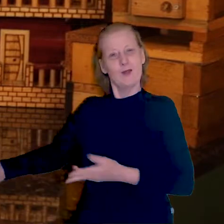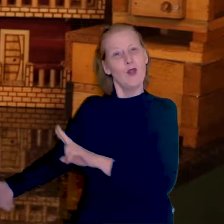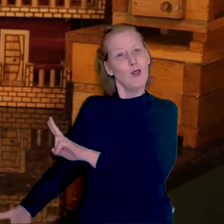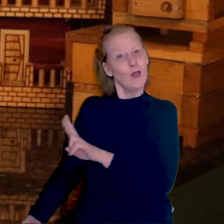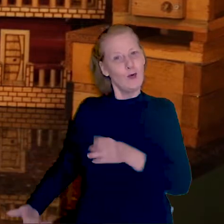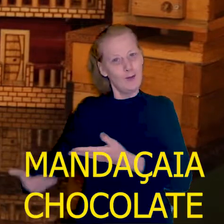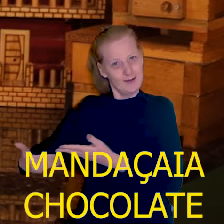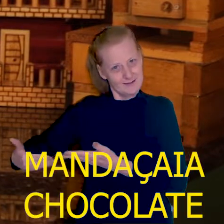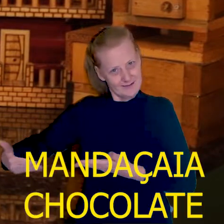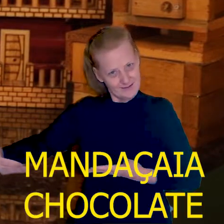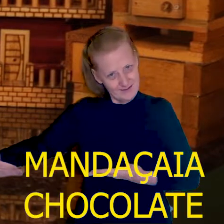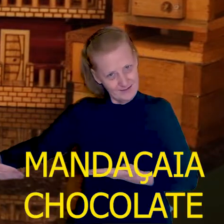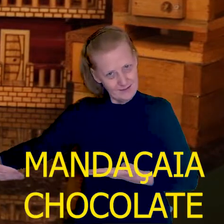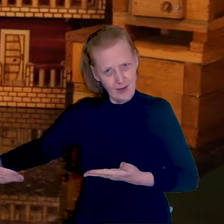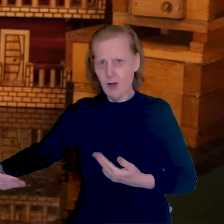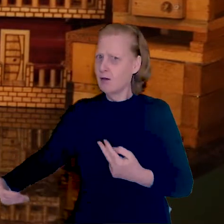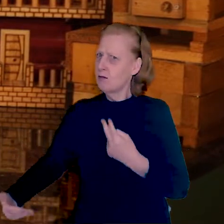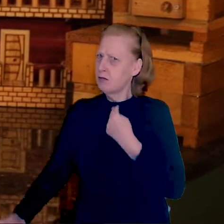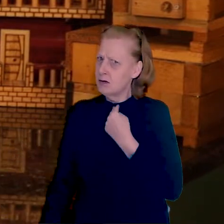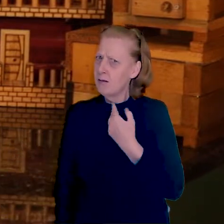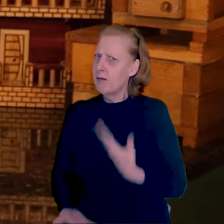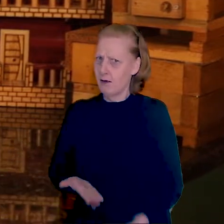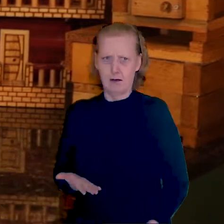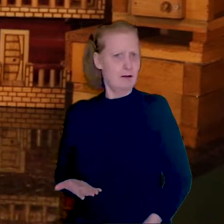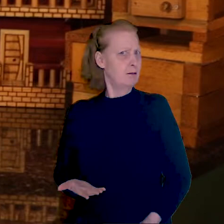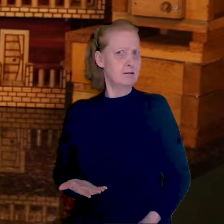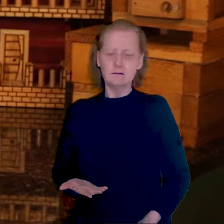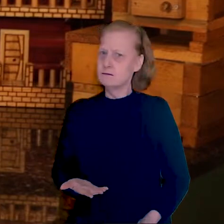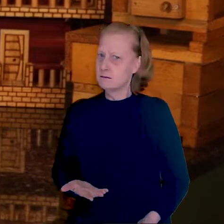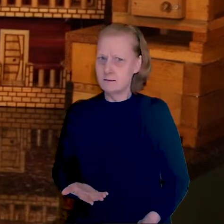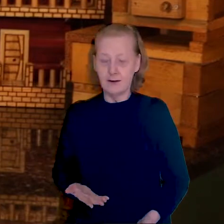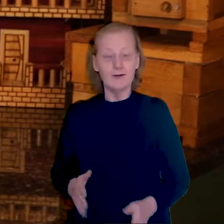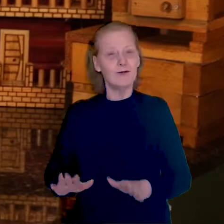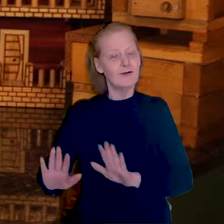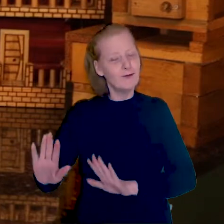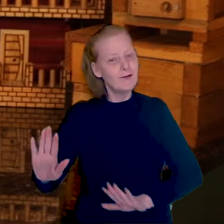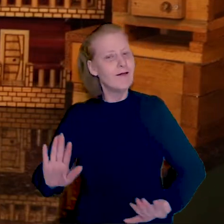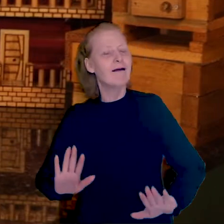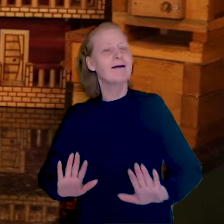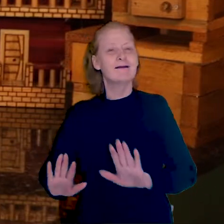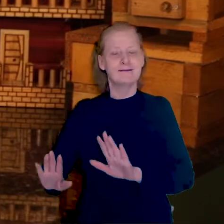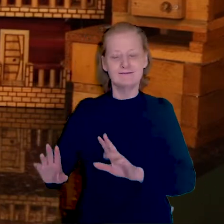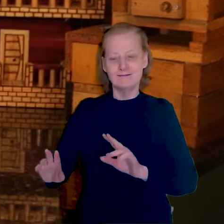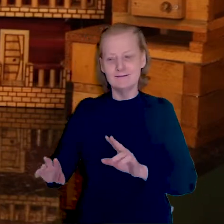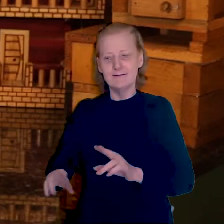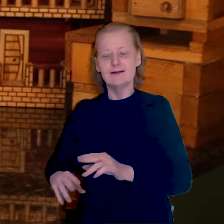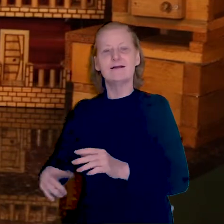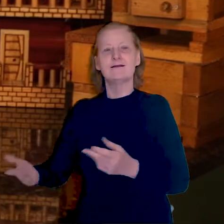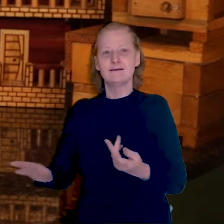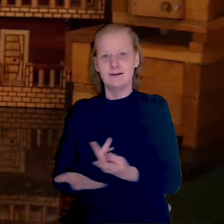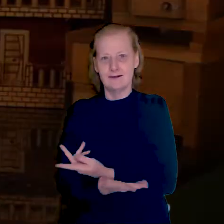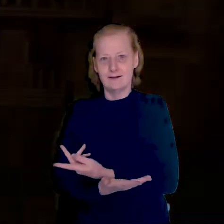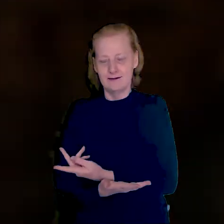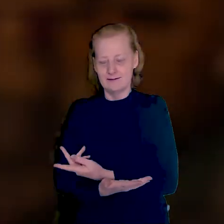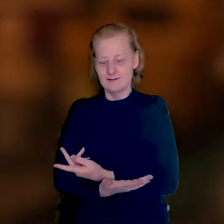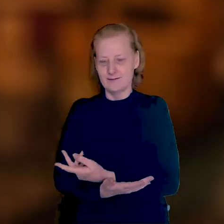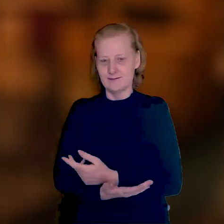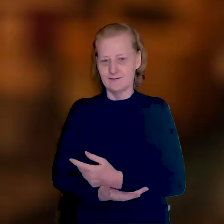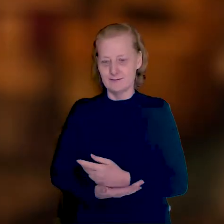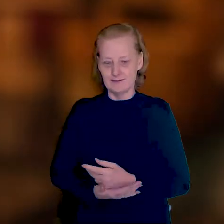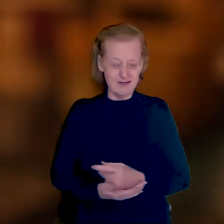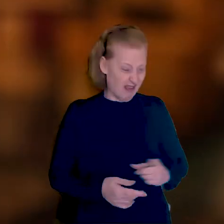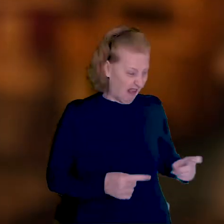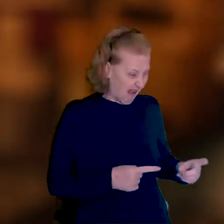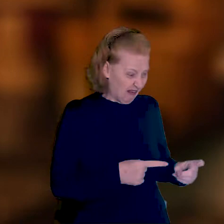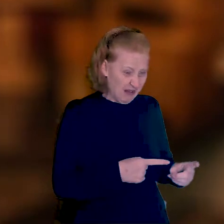linda e não vamos perder ela, né? Vamos fazer de tudo aqui para fazer a recuperação dela. Os